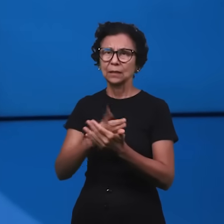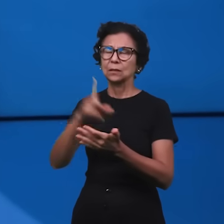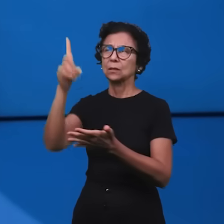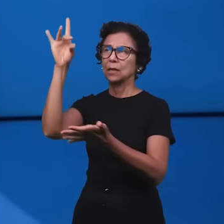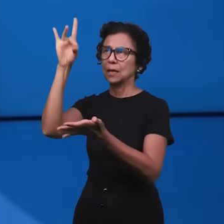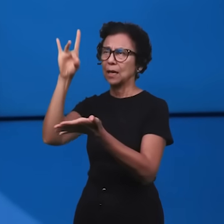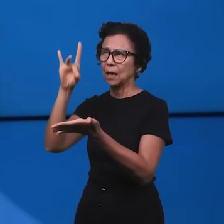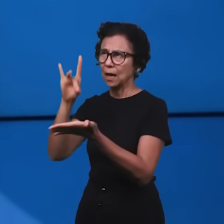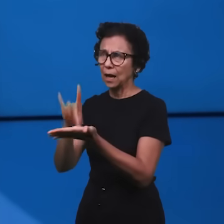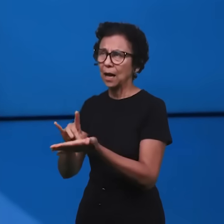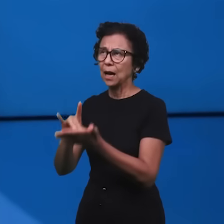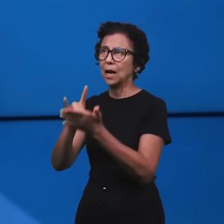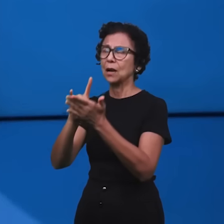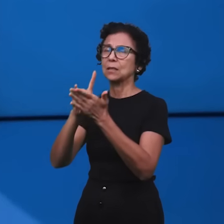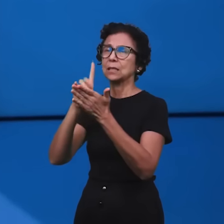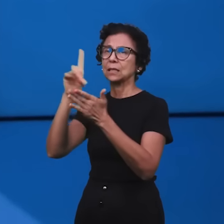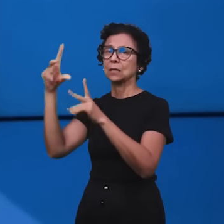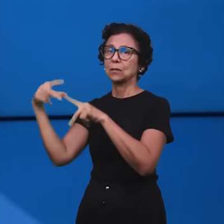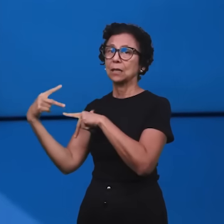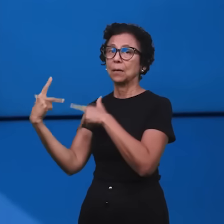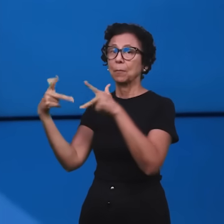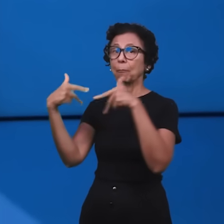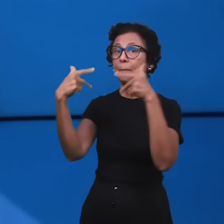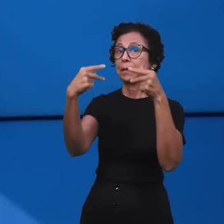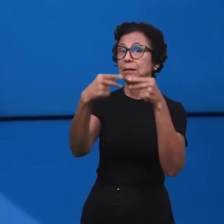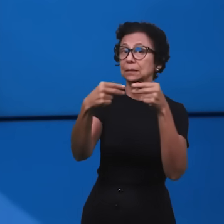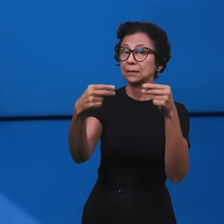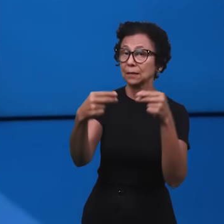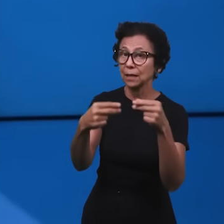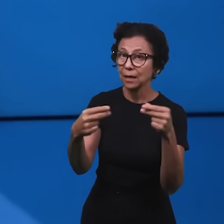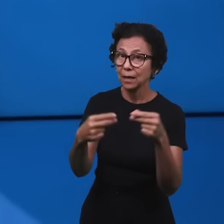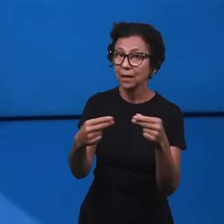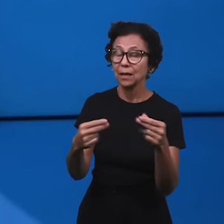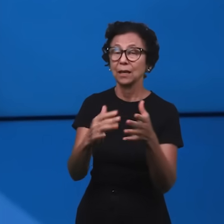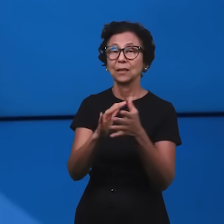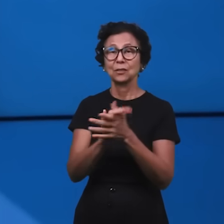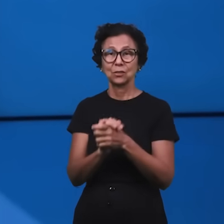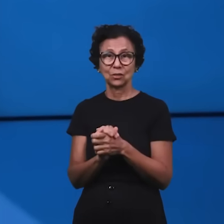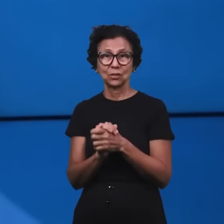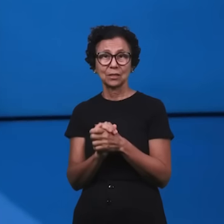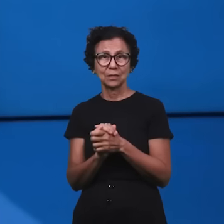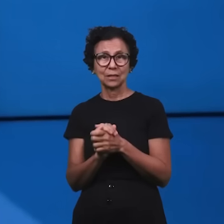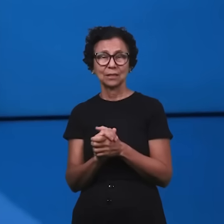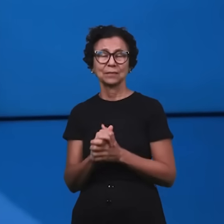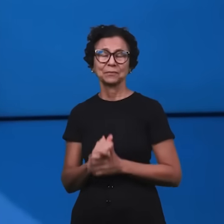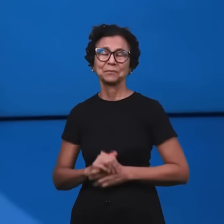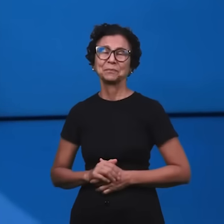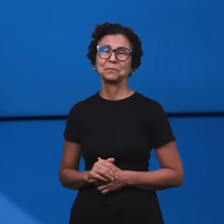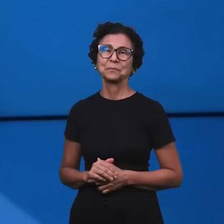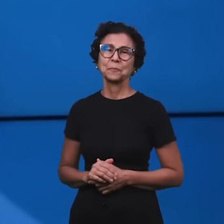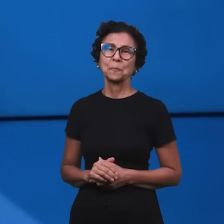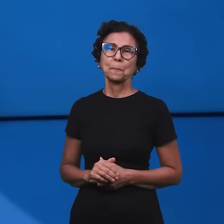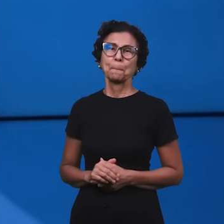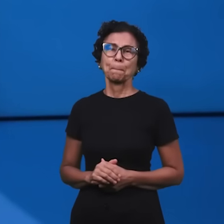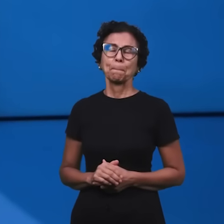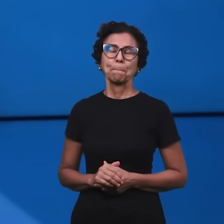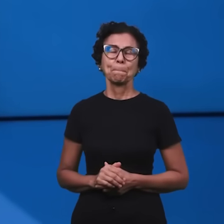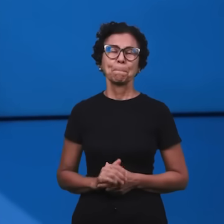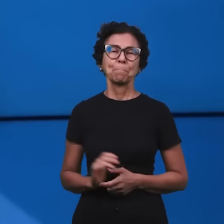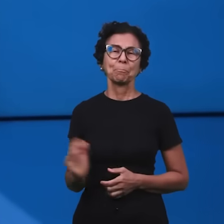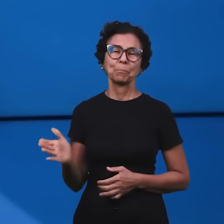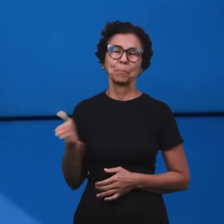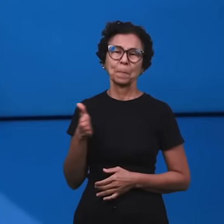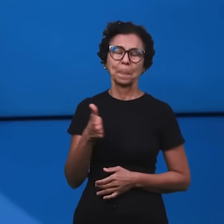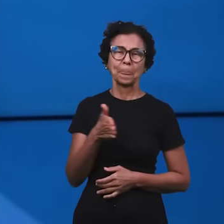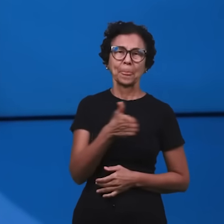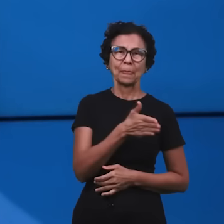é galardoador, Ele dá prêmio, né? Galardoador daqueles que buscam ao Senhor, né? Agora vamos então à resposta que foi